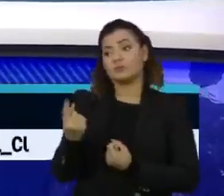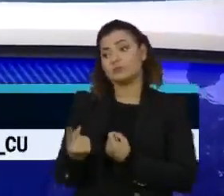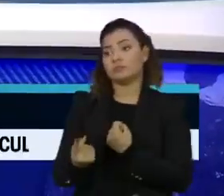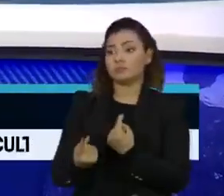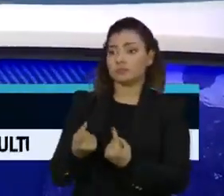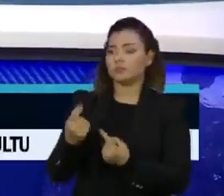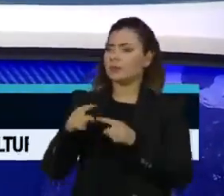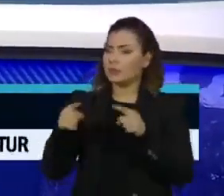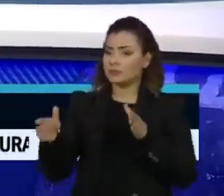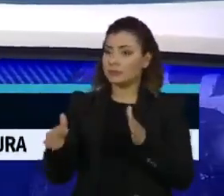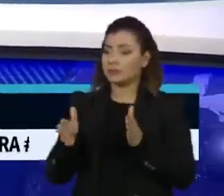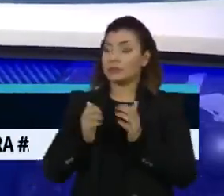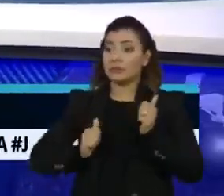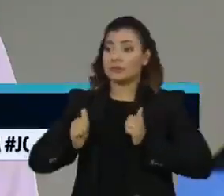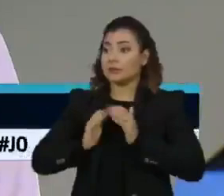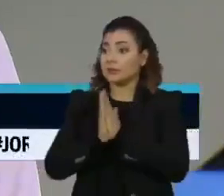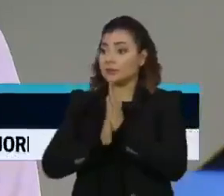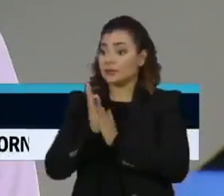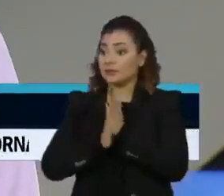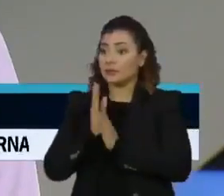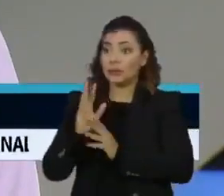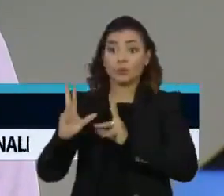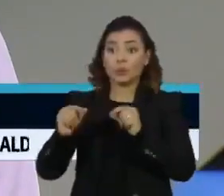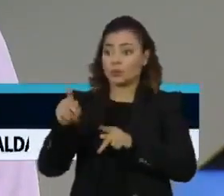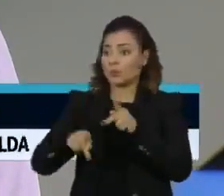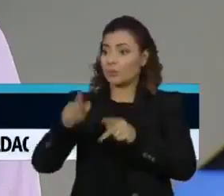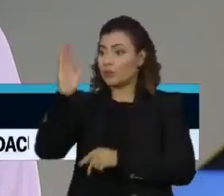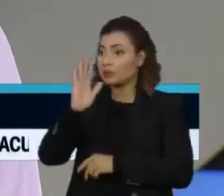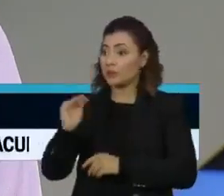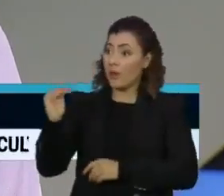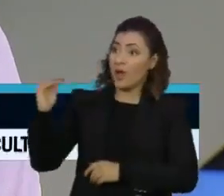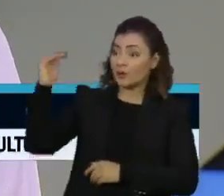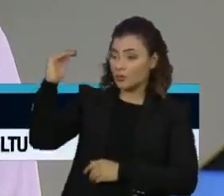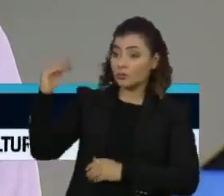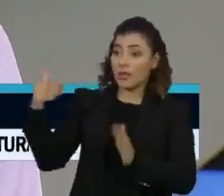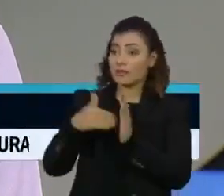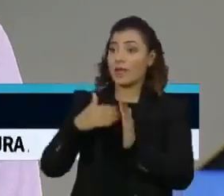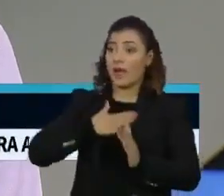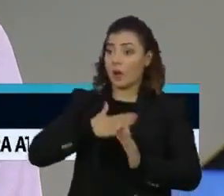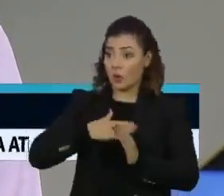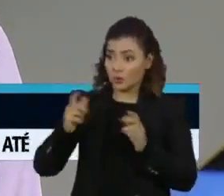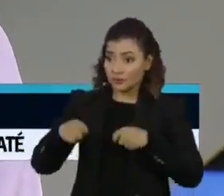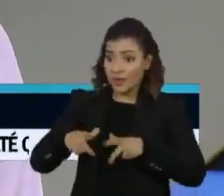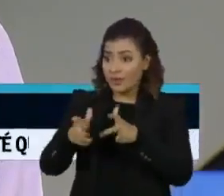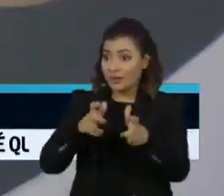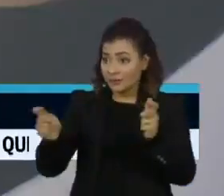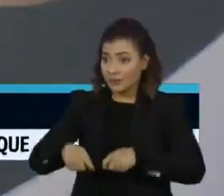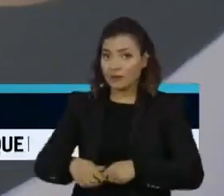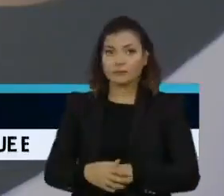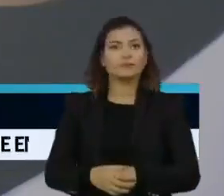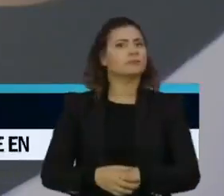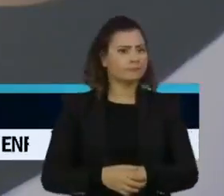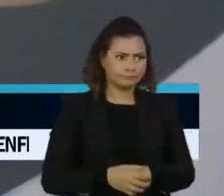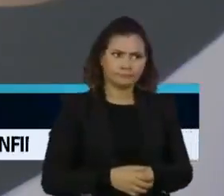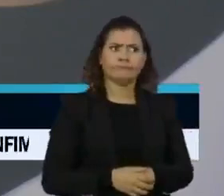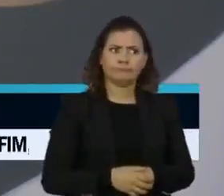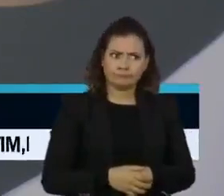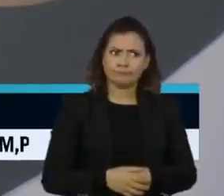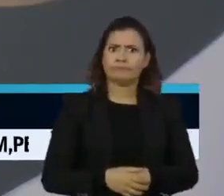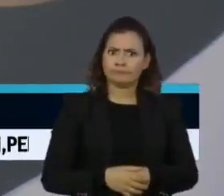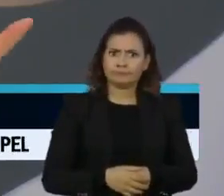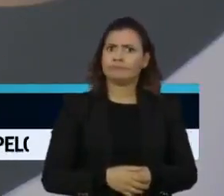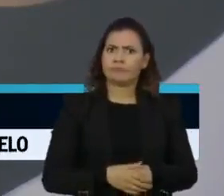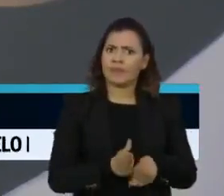conta-gotas as previsões otimistas falam toda a população adulta vacinada até a gosto muito otimista essa previsão se eu acho muito